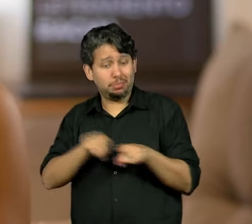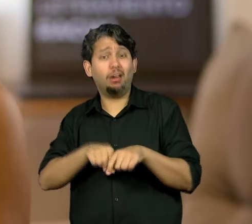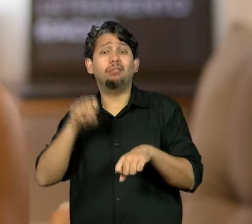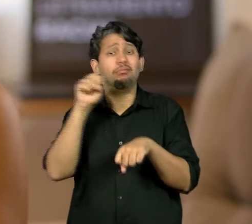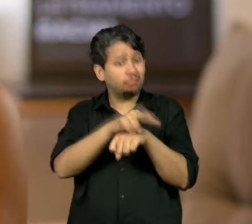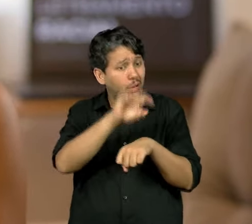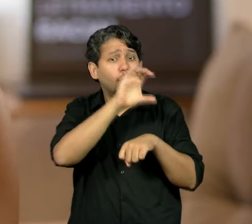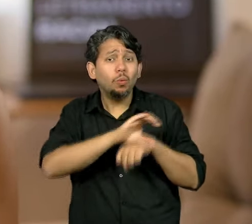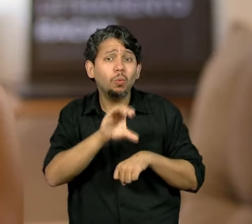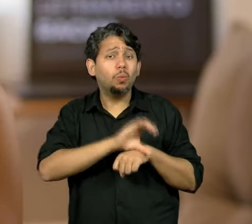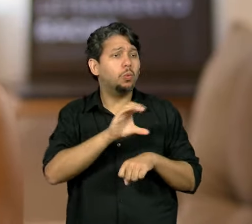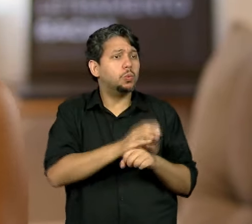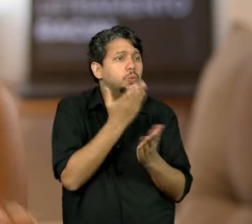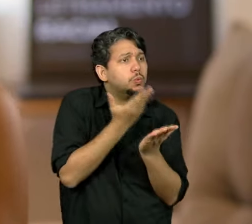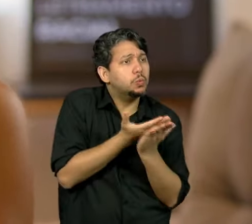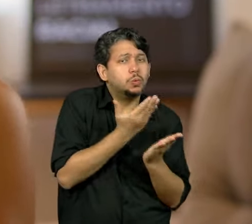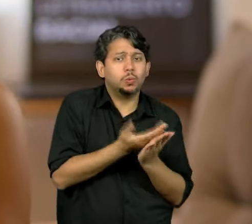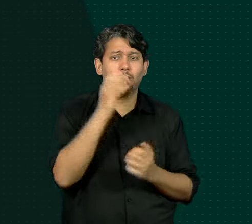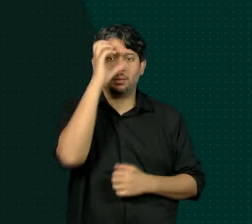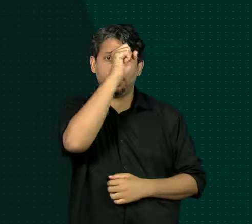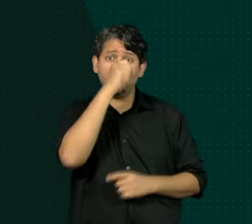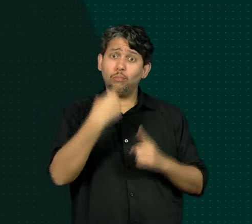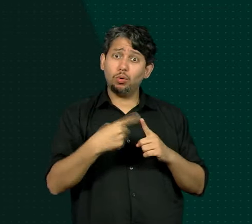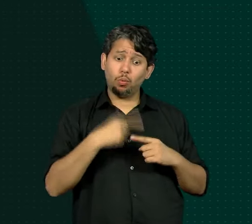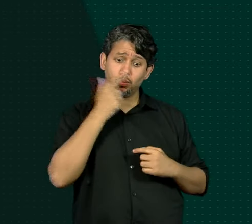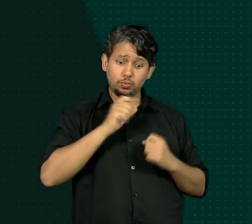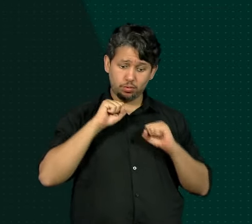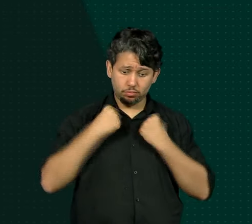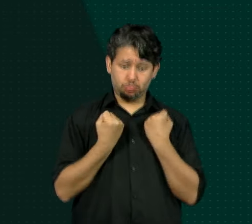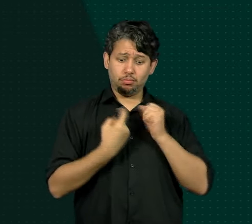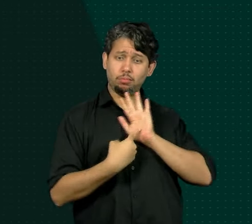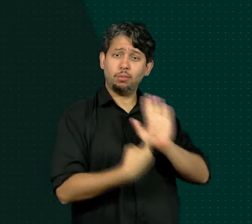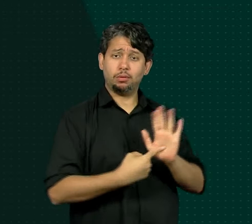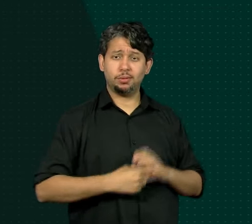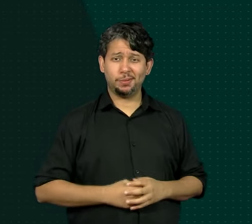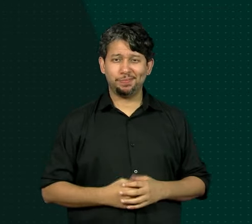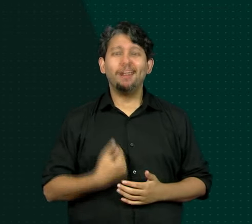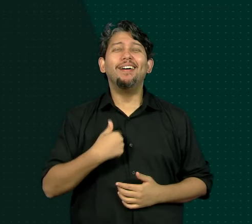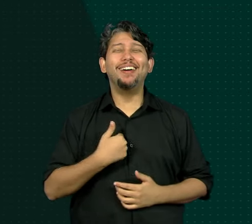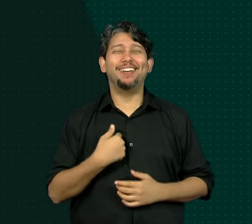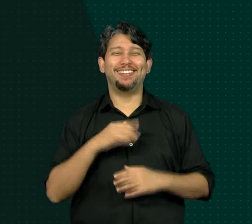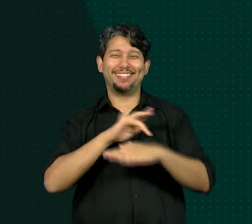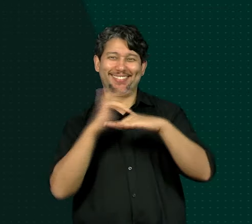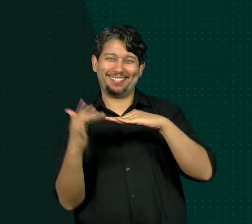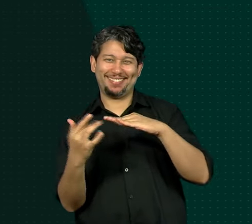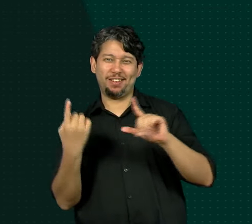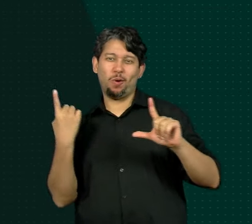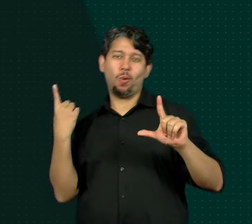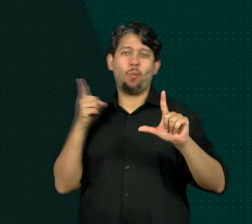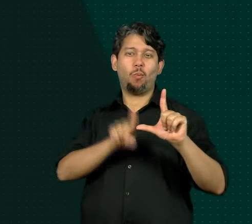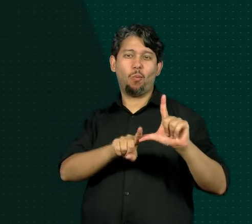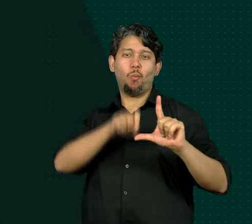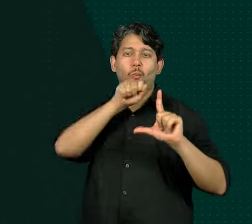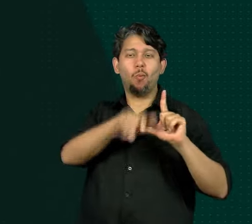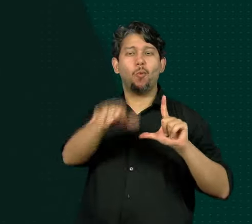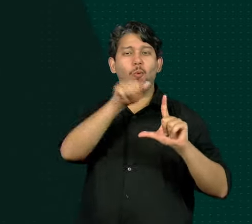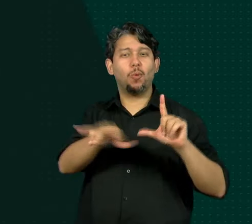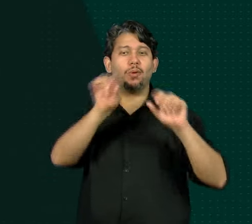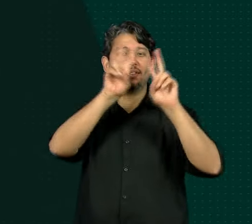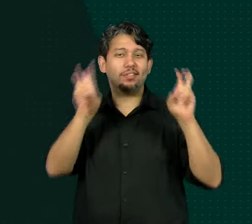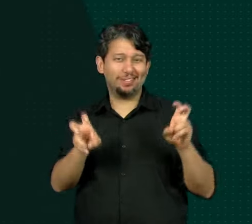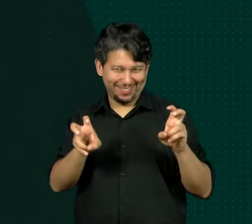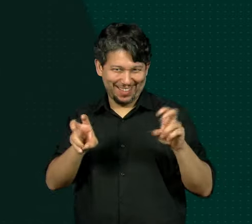curso de letramento racial até para uma defesa. Eu comecei a produzir esses conteúdos, como eu tinha comentado, sobre as questões